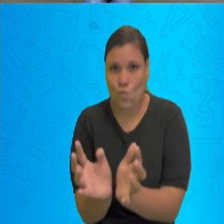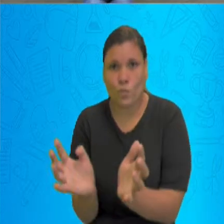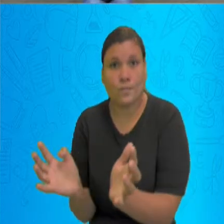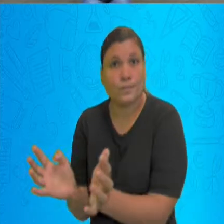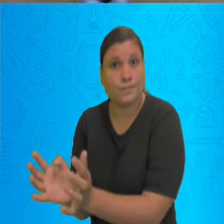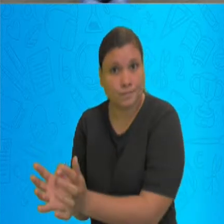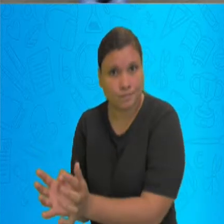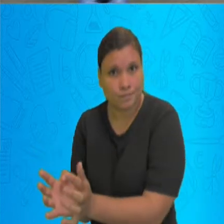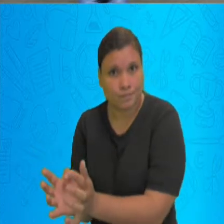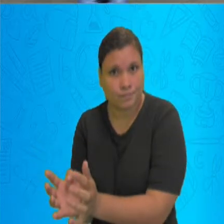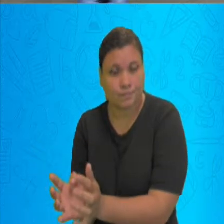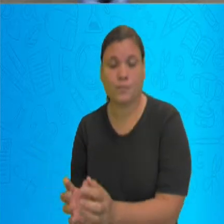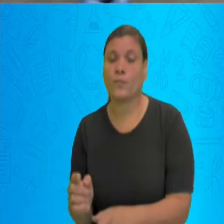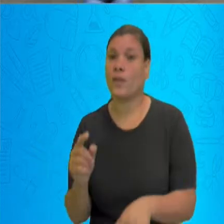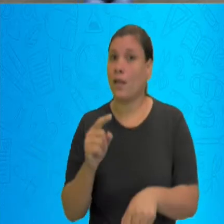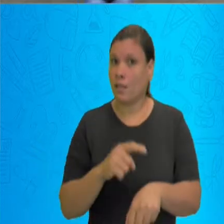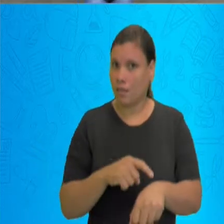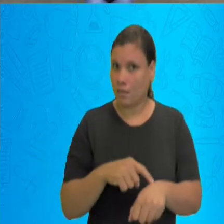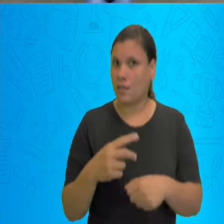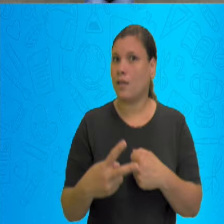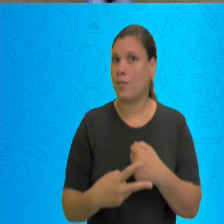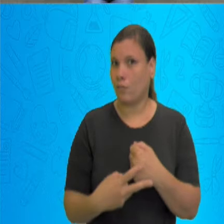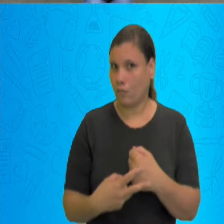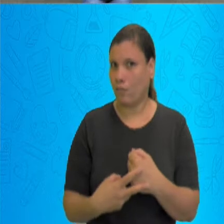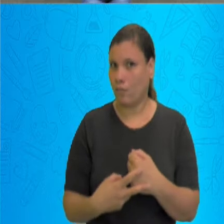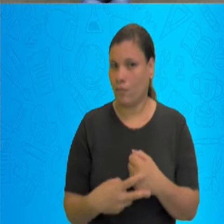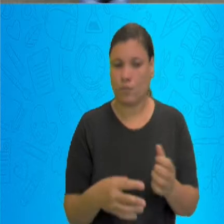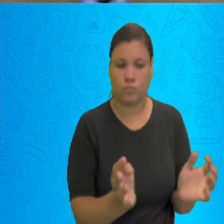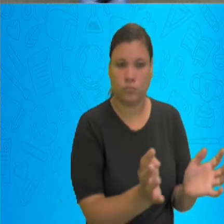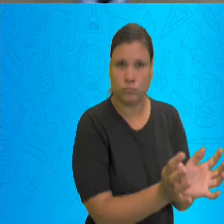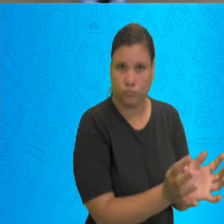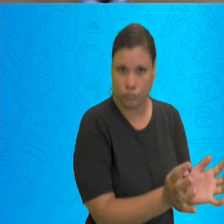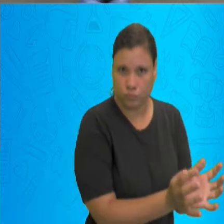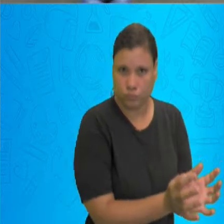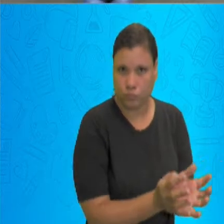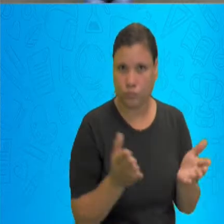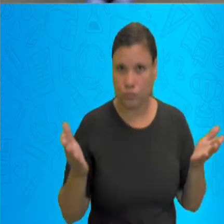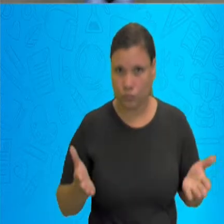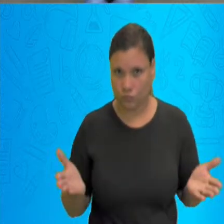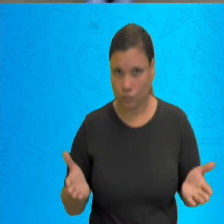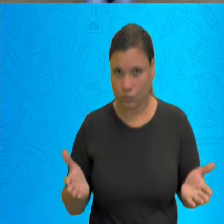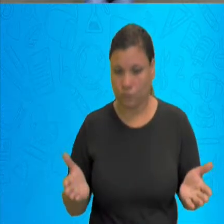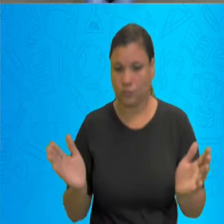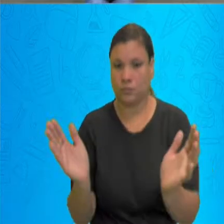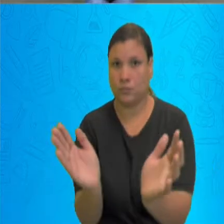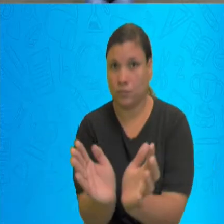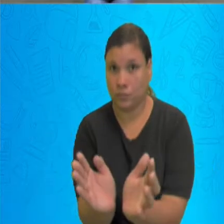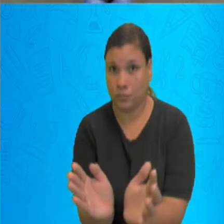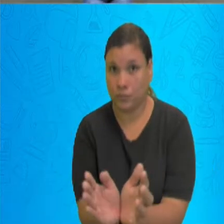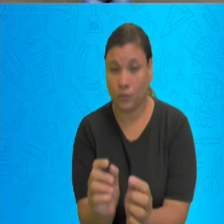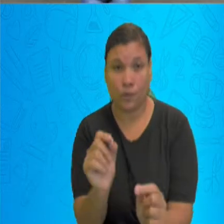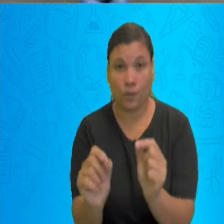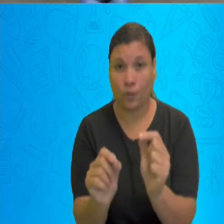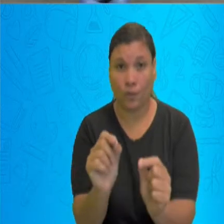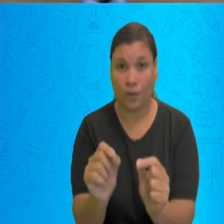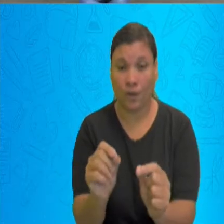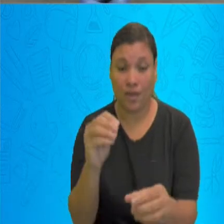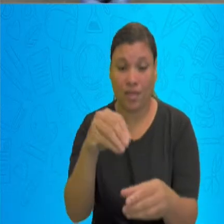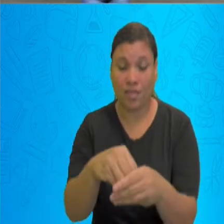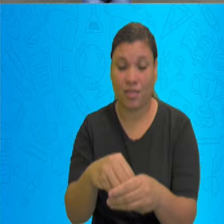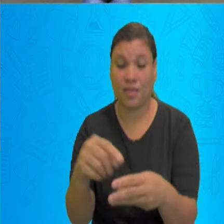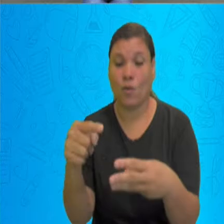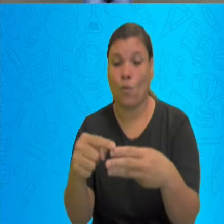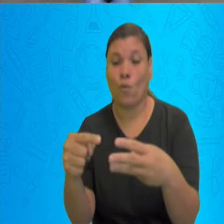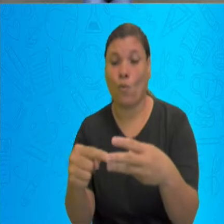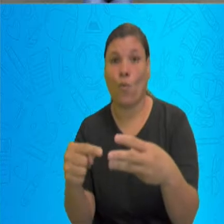futuro. Bem, o pretérito é o mesmo que passado e é dividido em